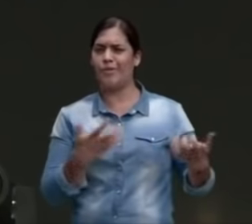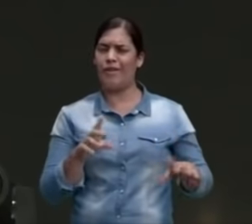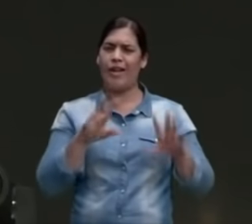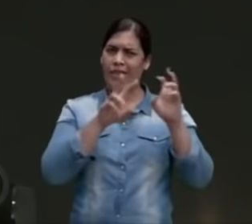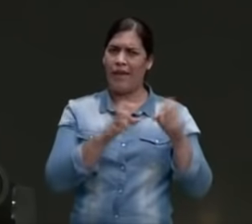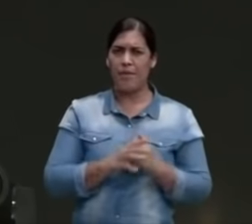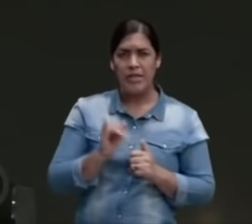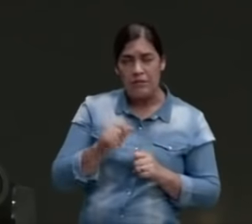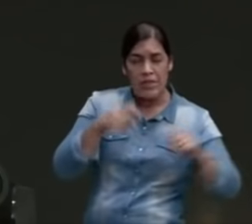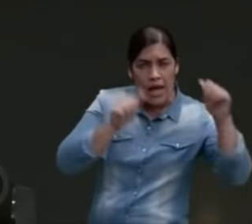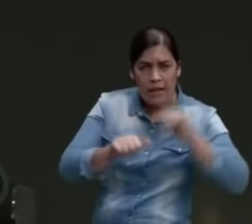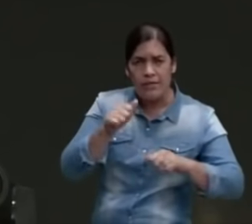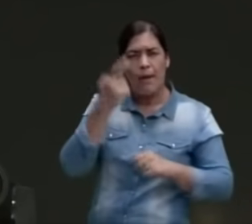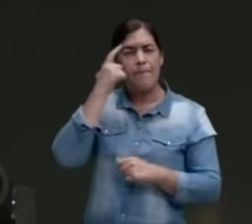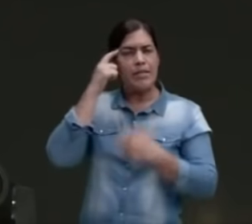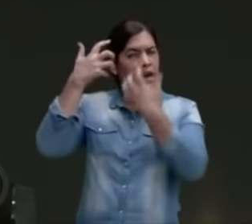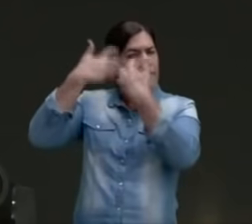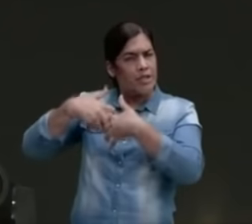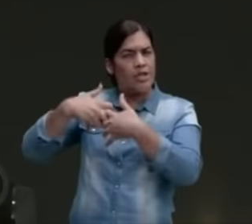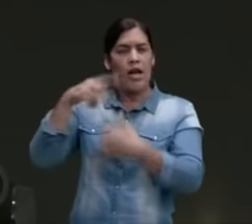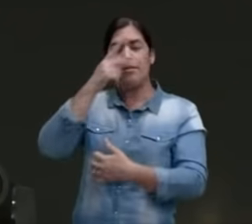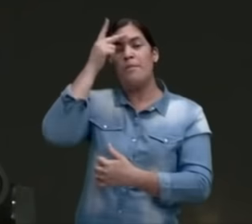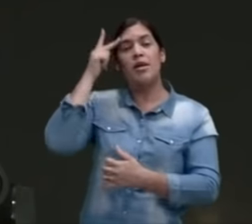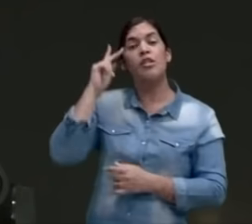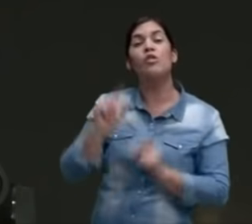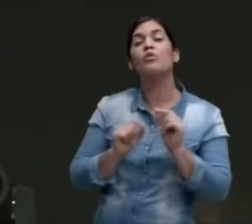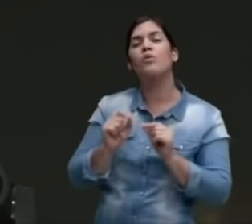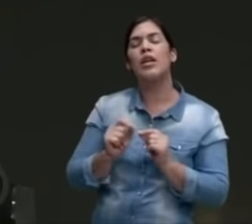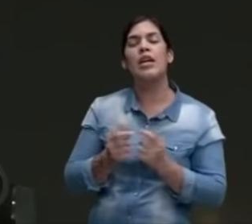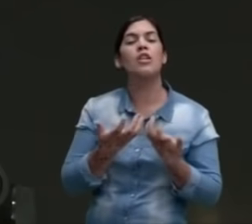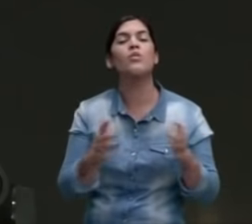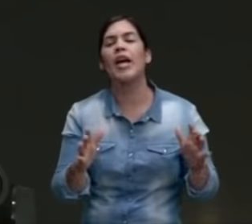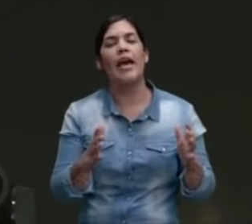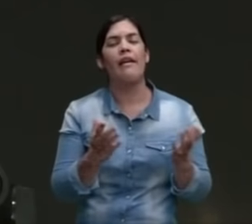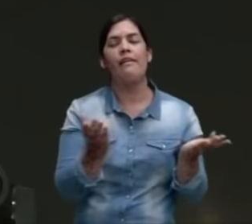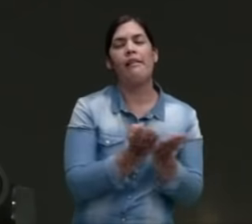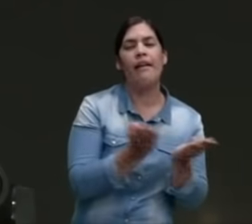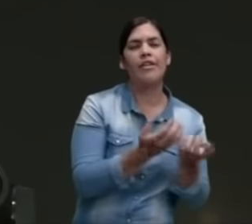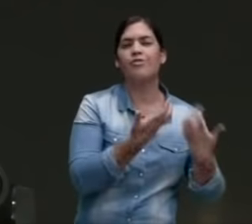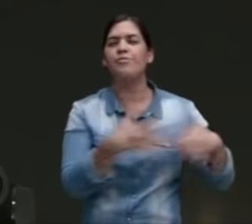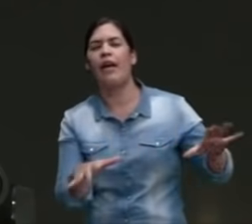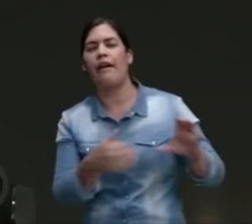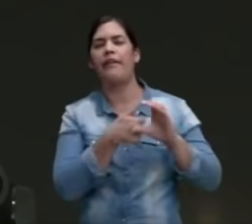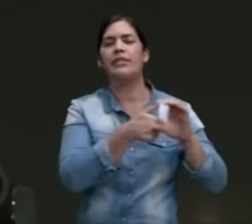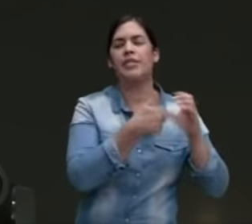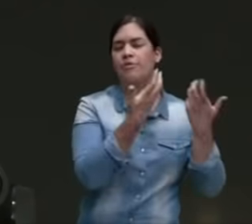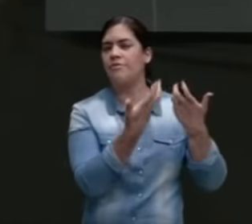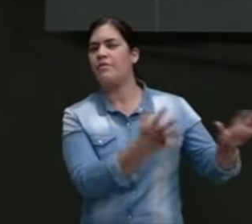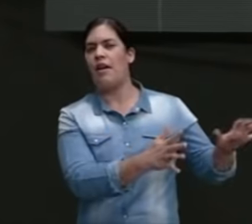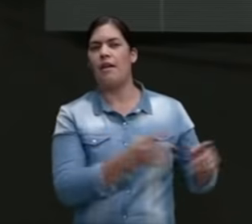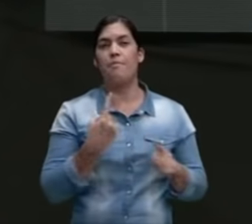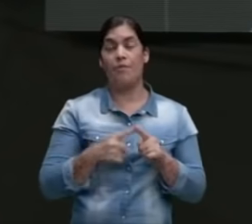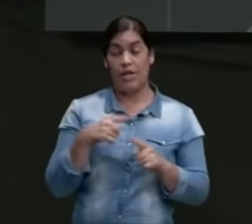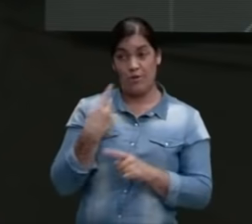se você analisar, está acontecendo isso. As pessoas estão com birra de crente, de evangélico, porque a gente tem ainda os